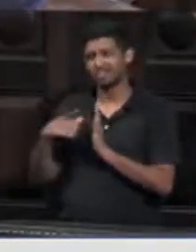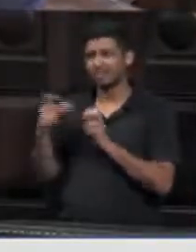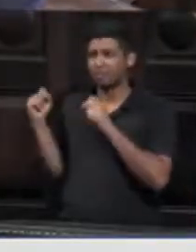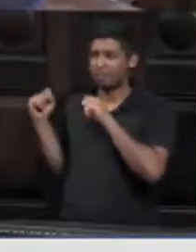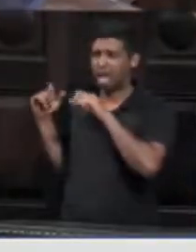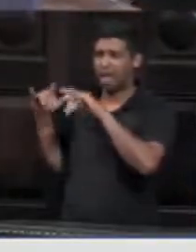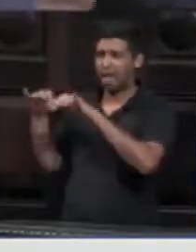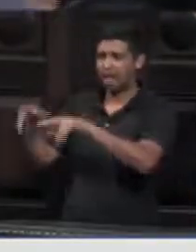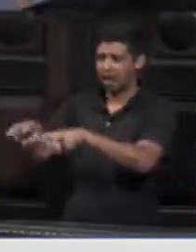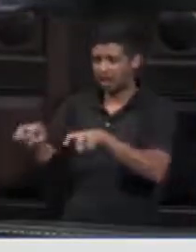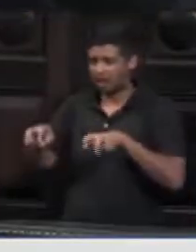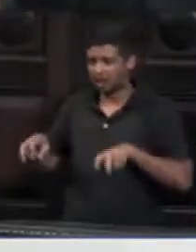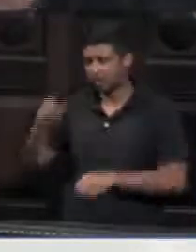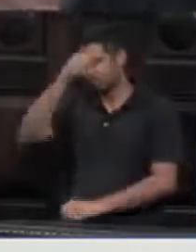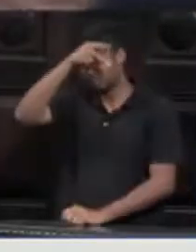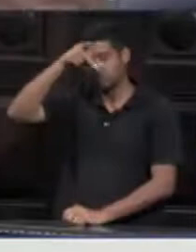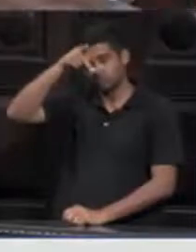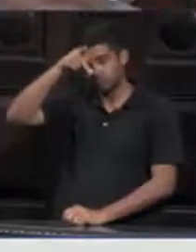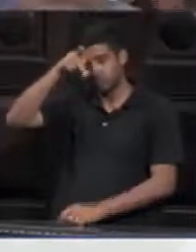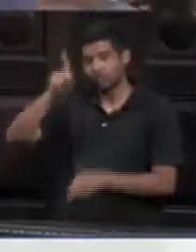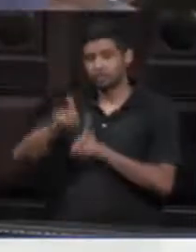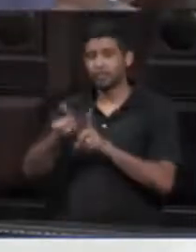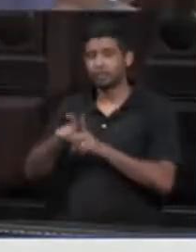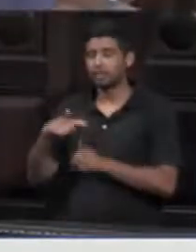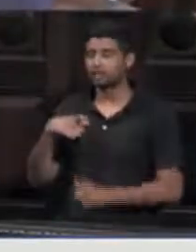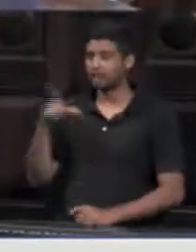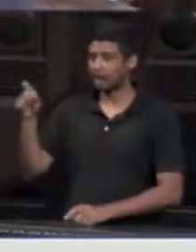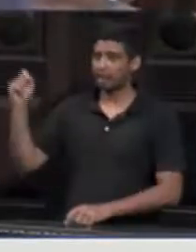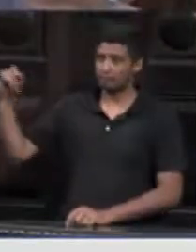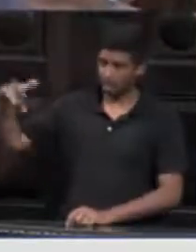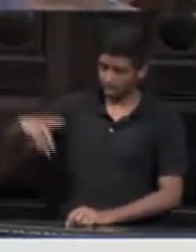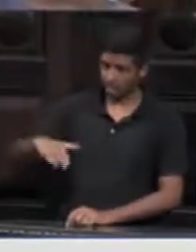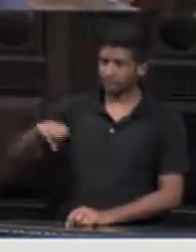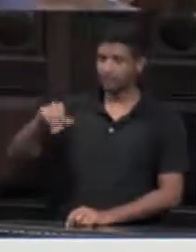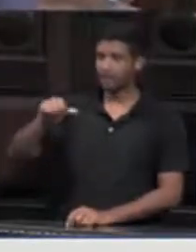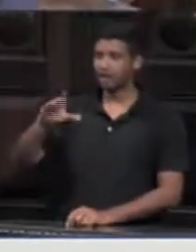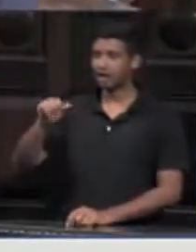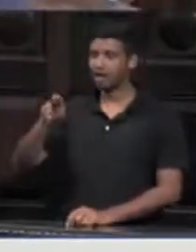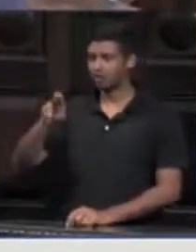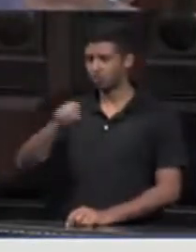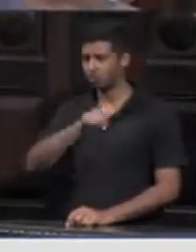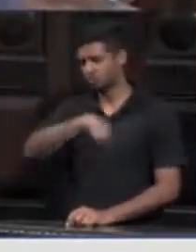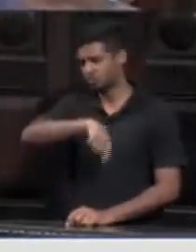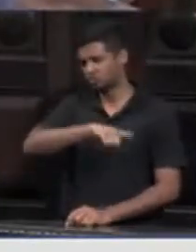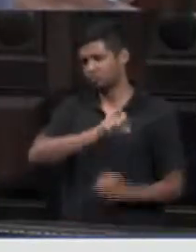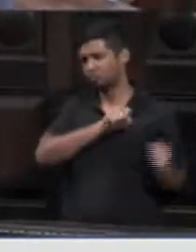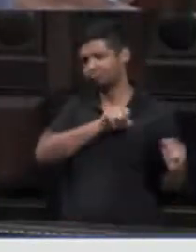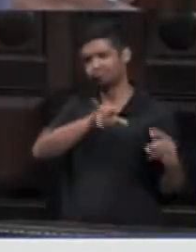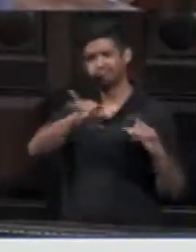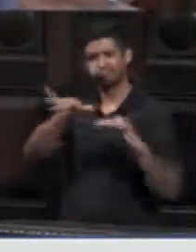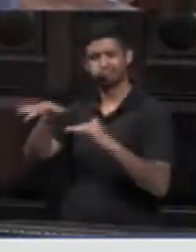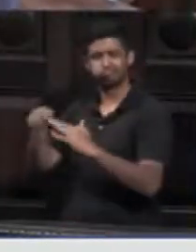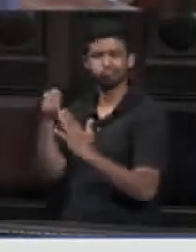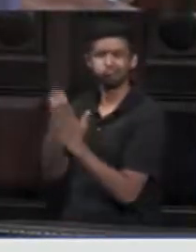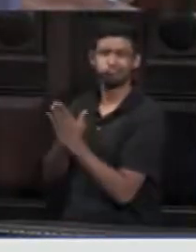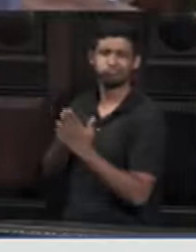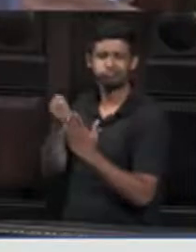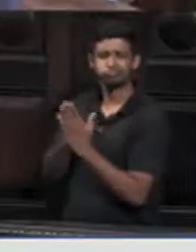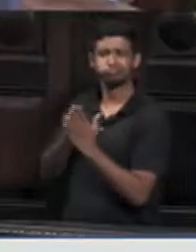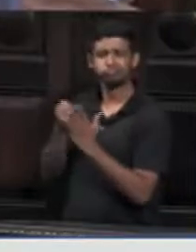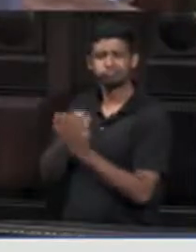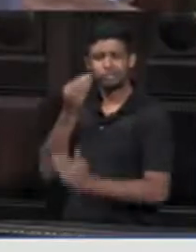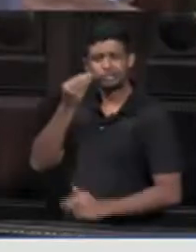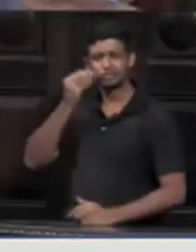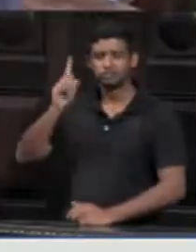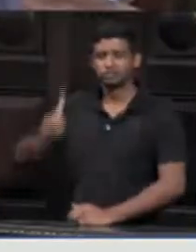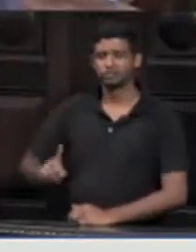públicas, inclusive lá em Cachoeira de Macacu, nós estivemos presentes, foi uma grande luta da primeira parte do mandato. Parou tudo. Então